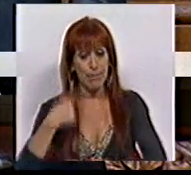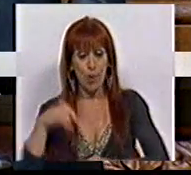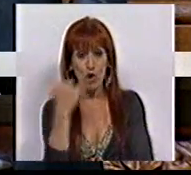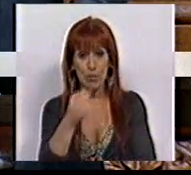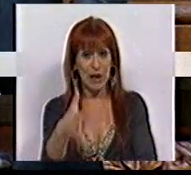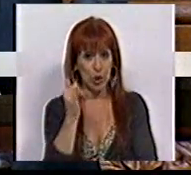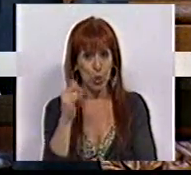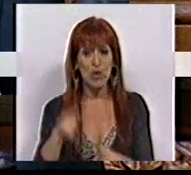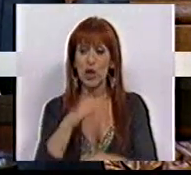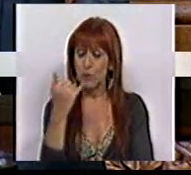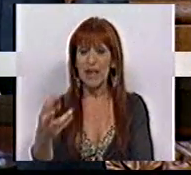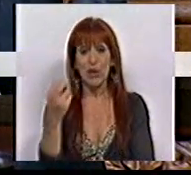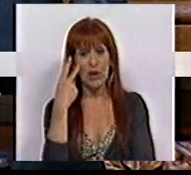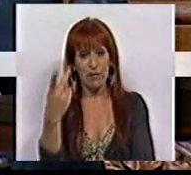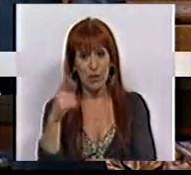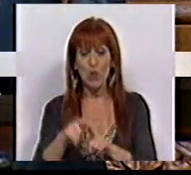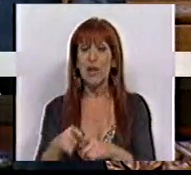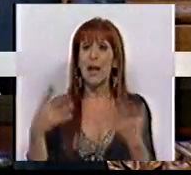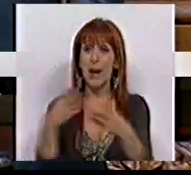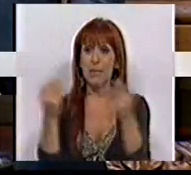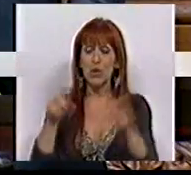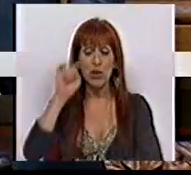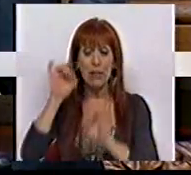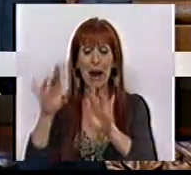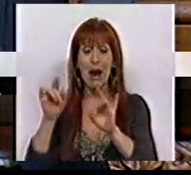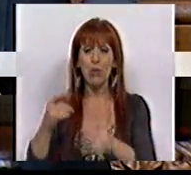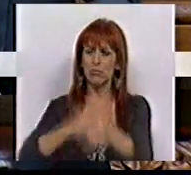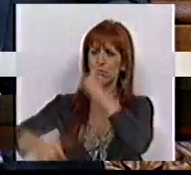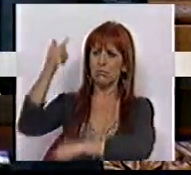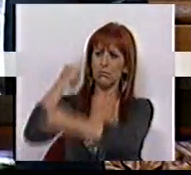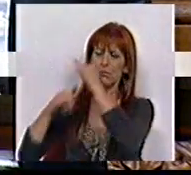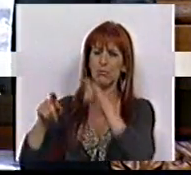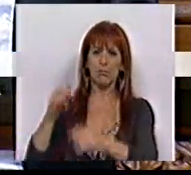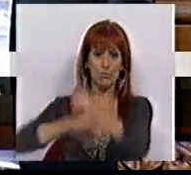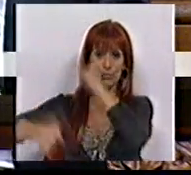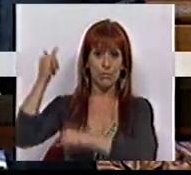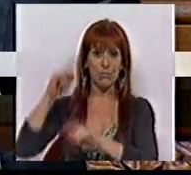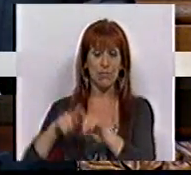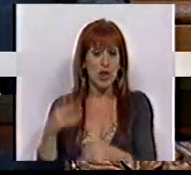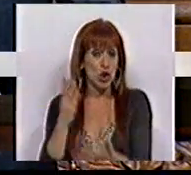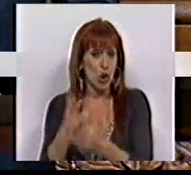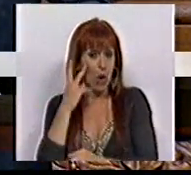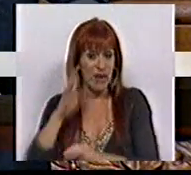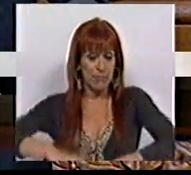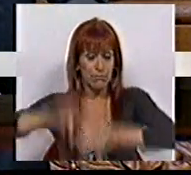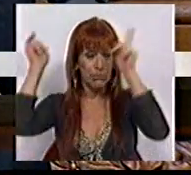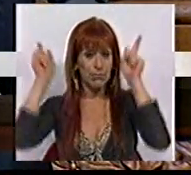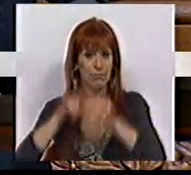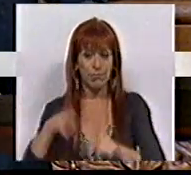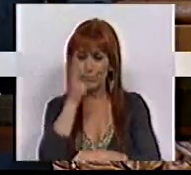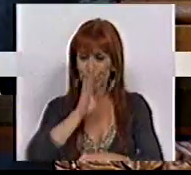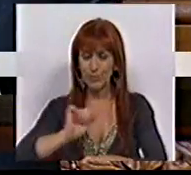em 2012 e 2013, em matéria de prevenção regrediu-se. Basta ver a evolução